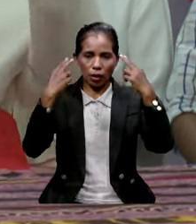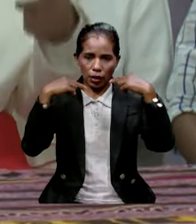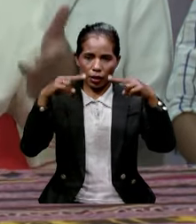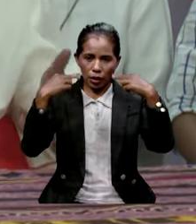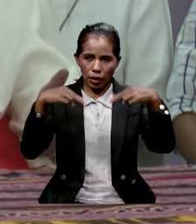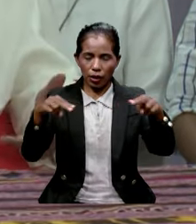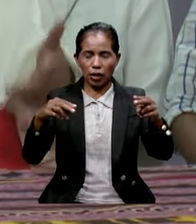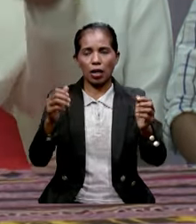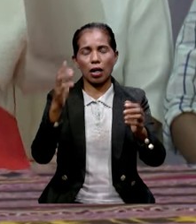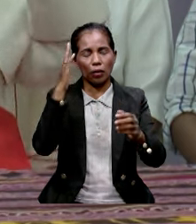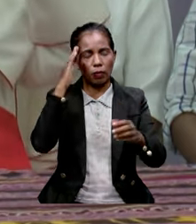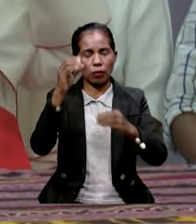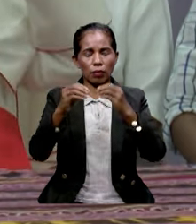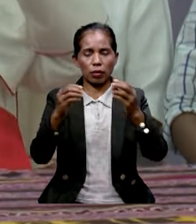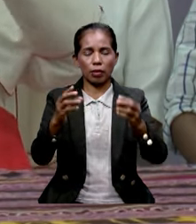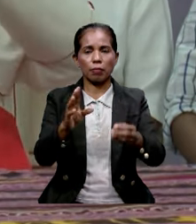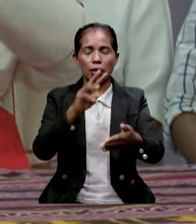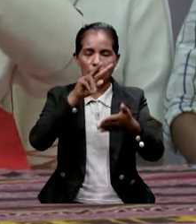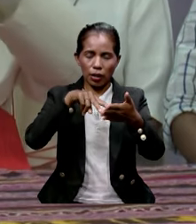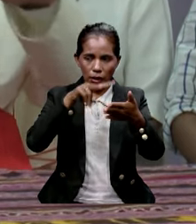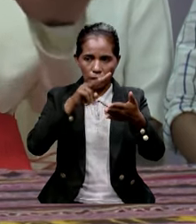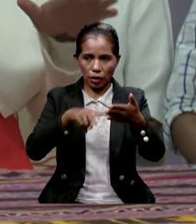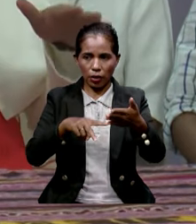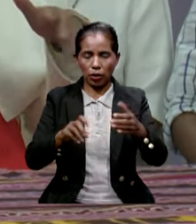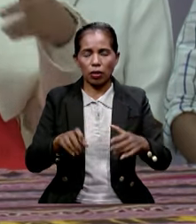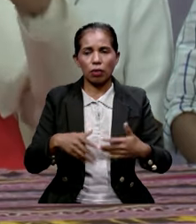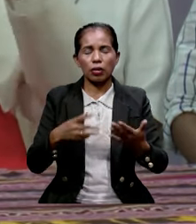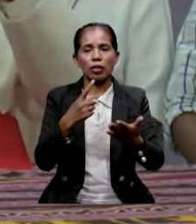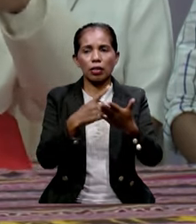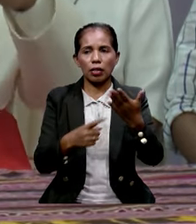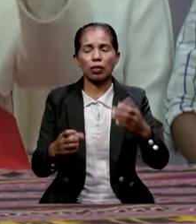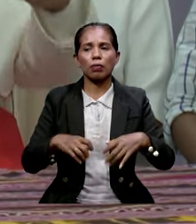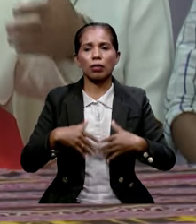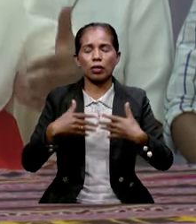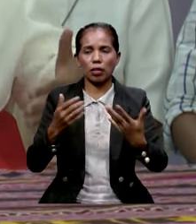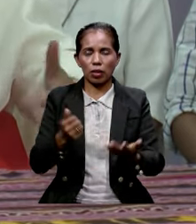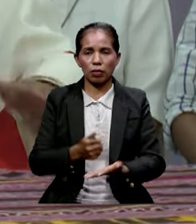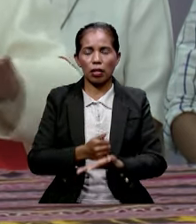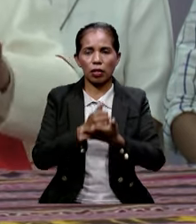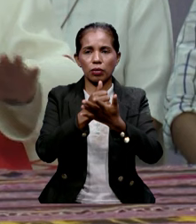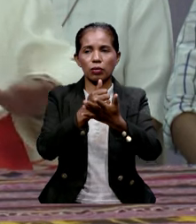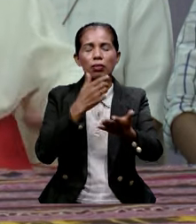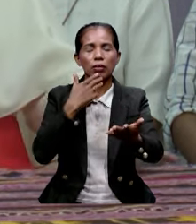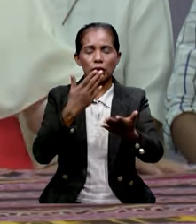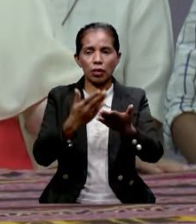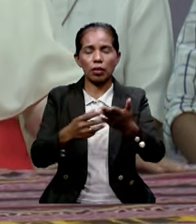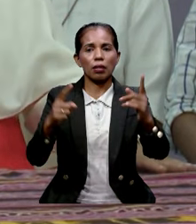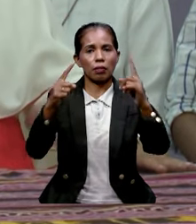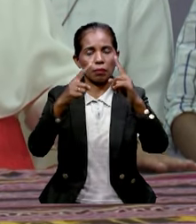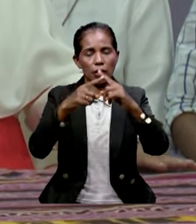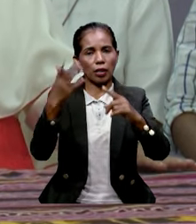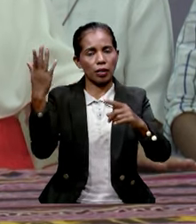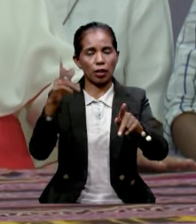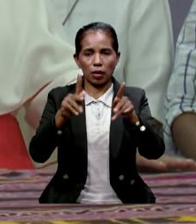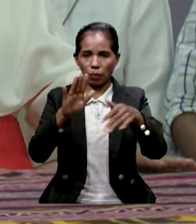nova liturgia, a noite com a nova mesa e o inimigo, a noite com o atendimento, vai a parte se ir na igreja